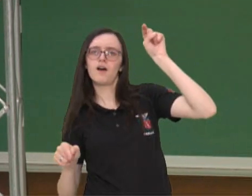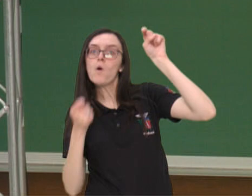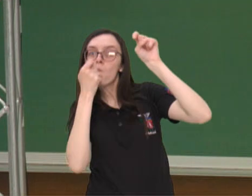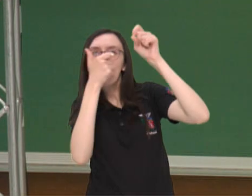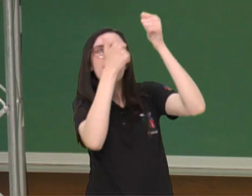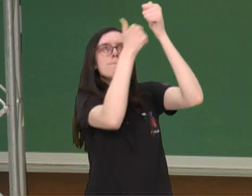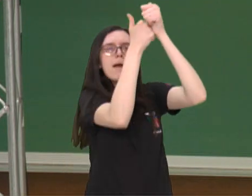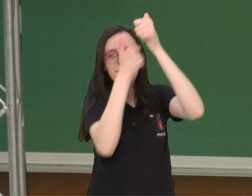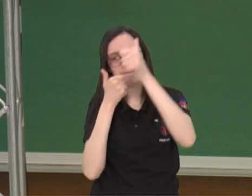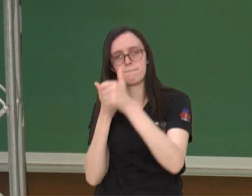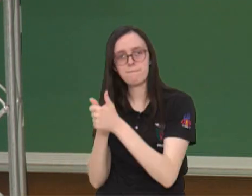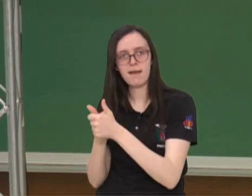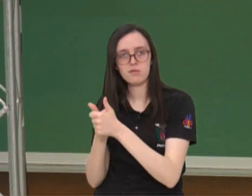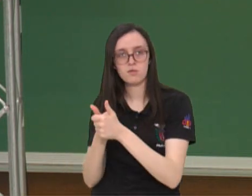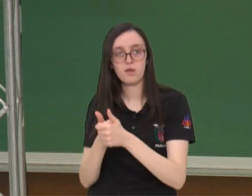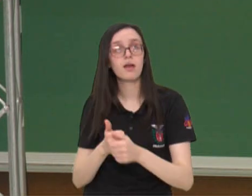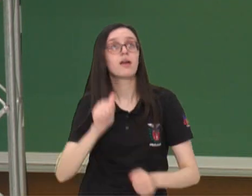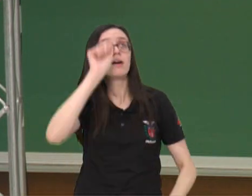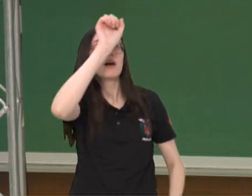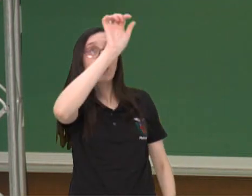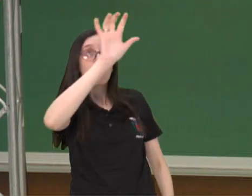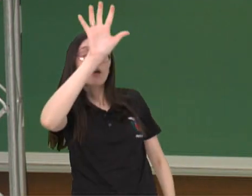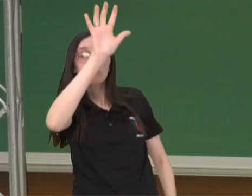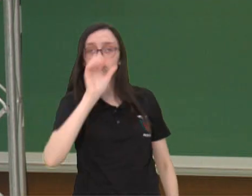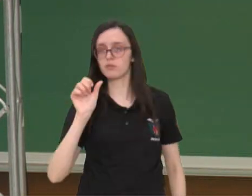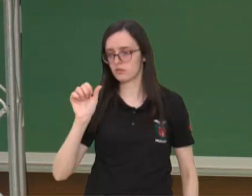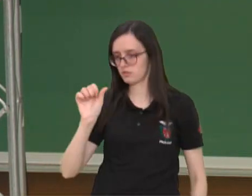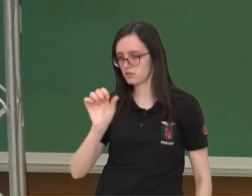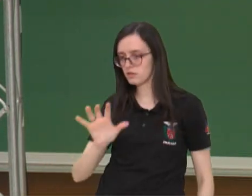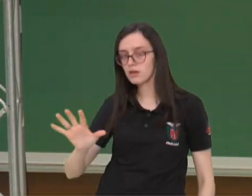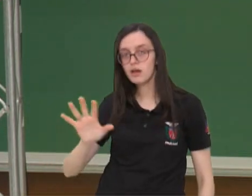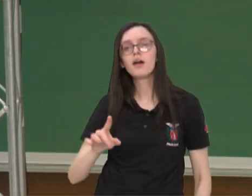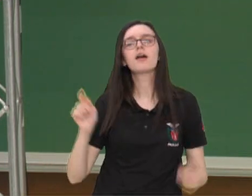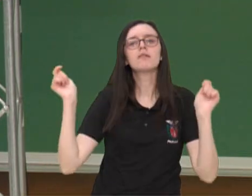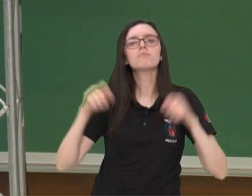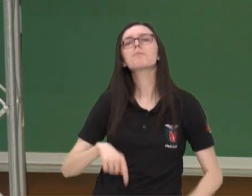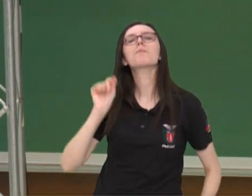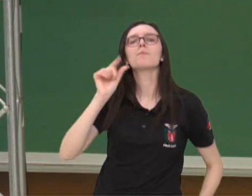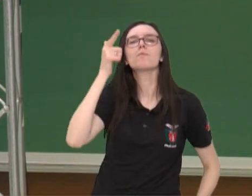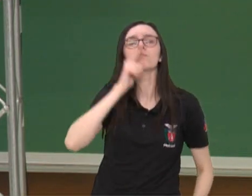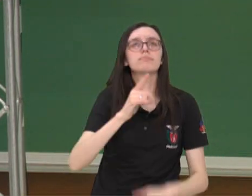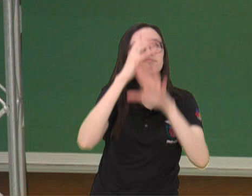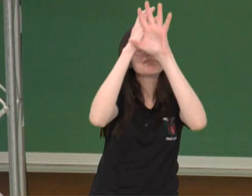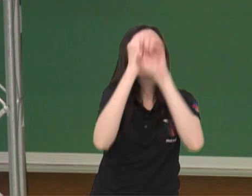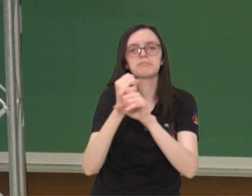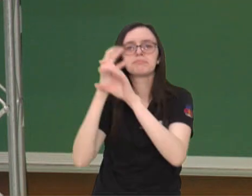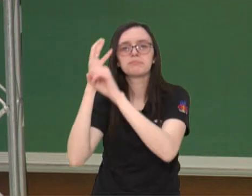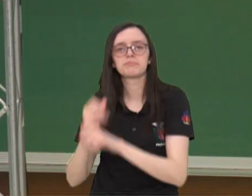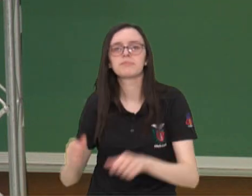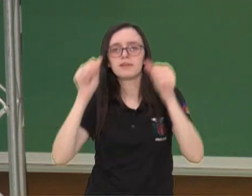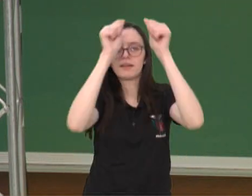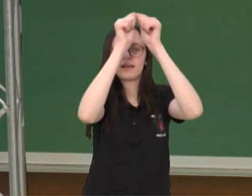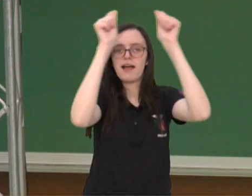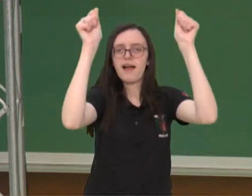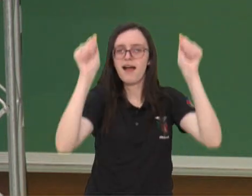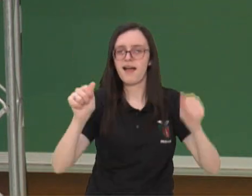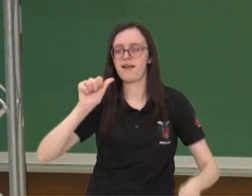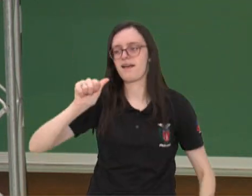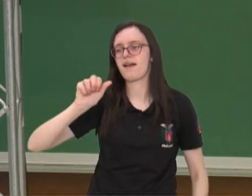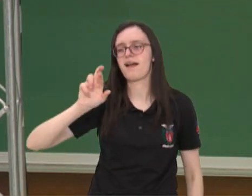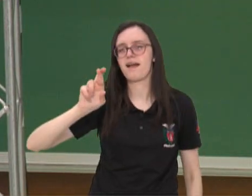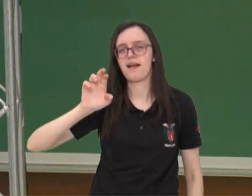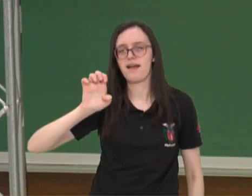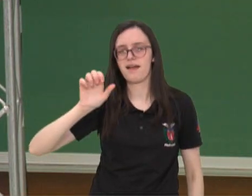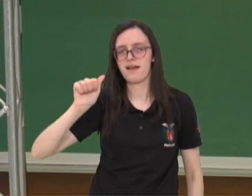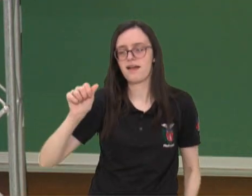essa região de intersecção entre elas, é possível inclusive de calcular essa área de intersecção entre elas. Mas